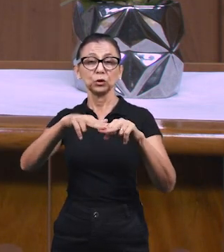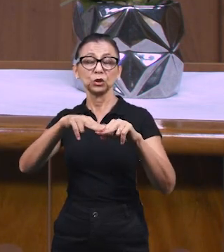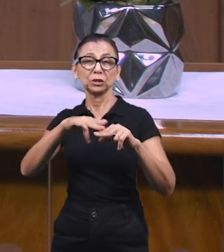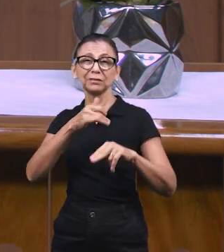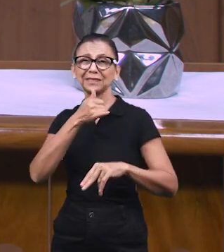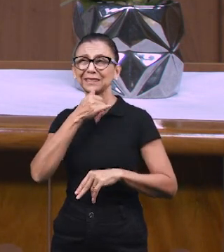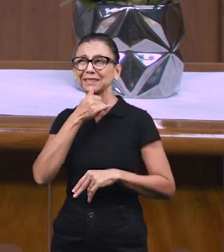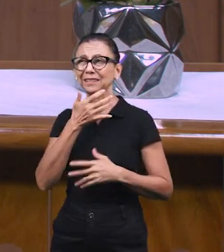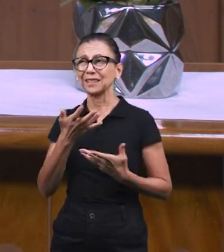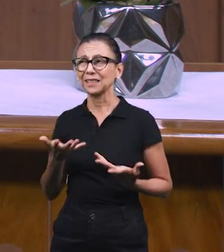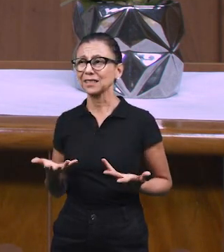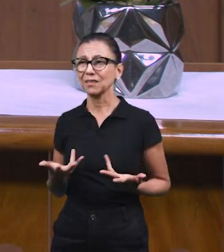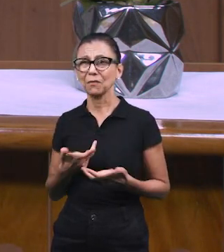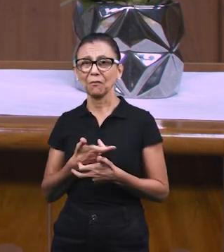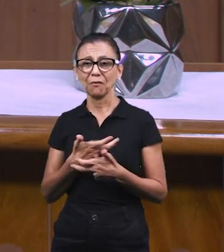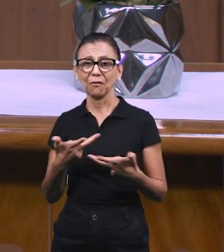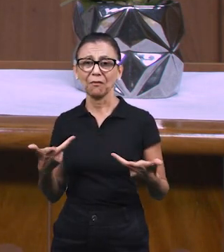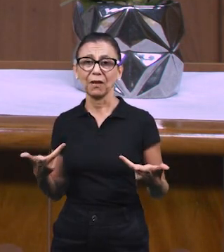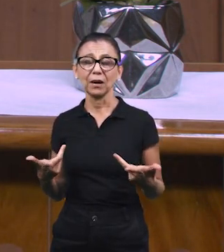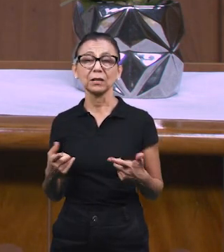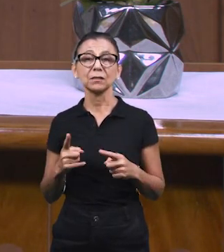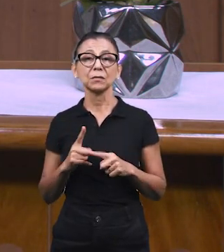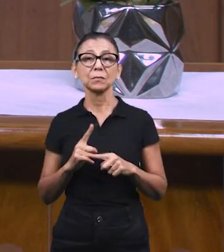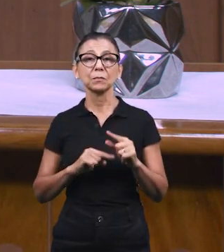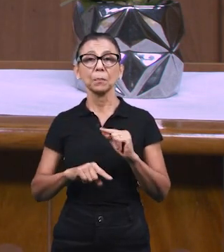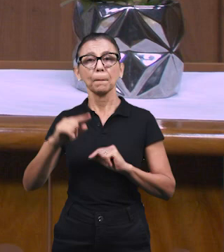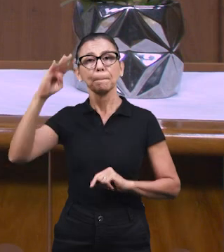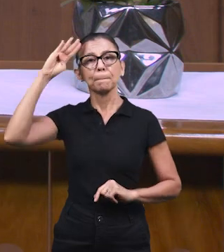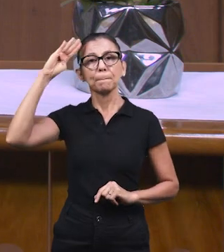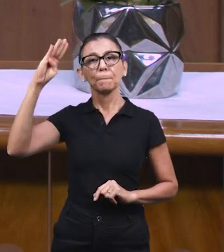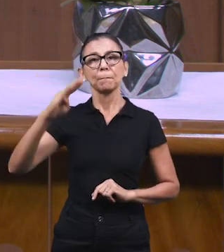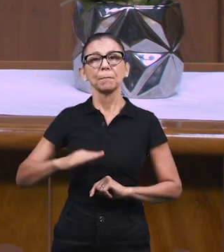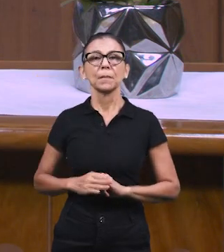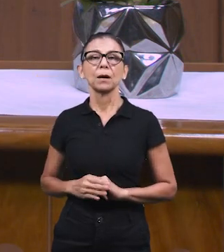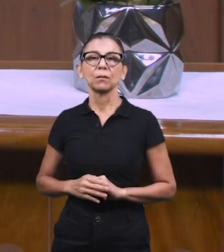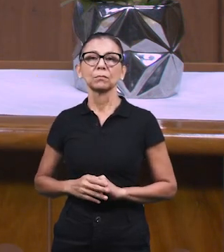principal tristeza do homem é a falta de esperança.